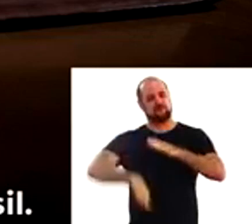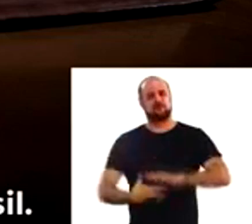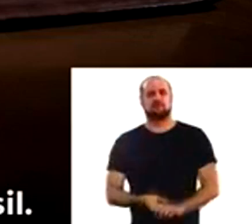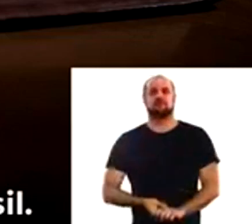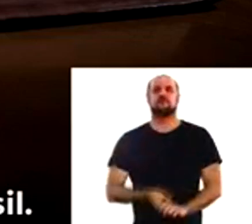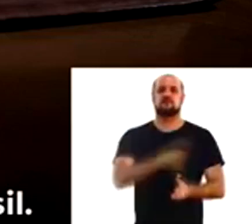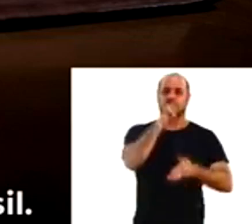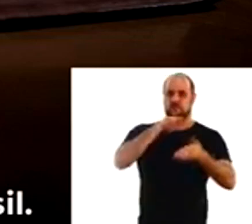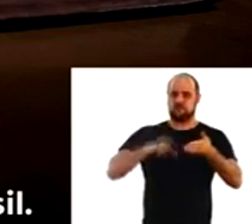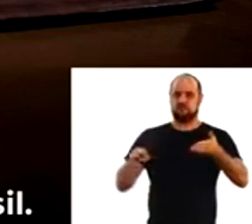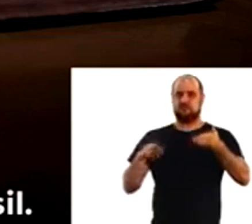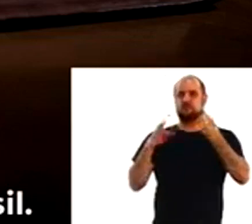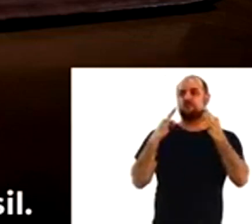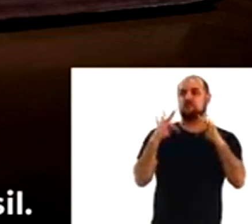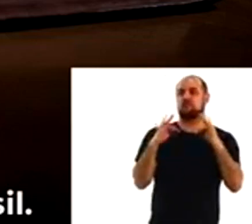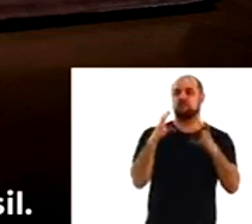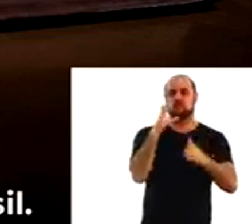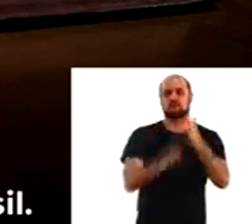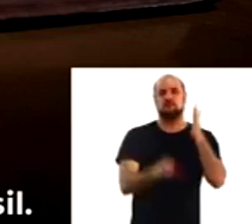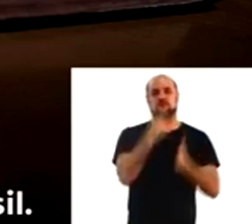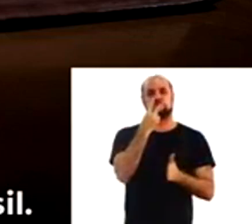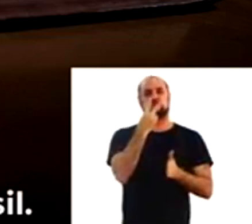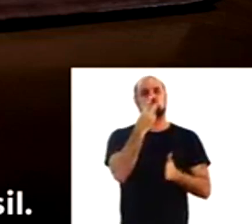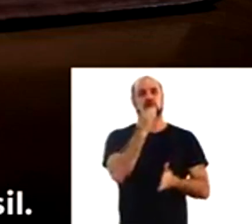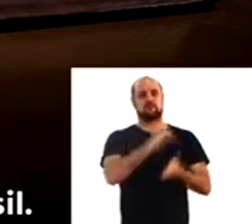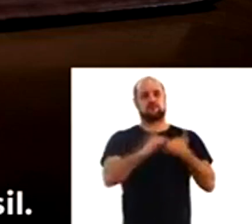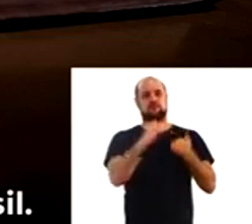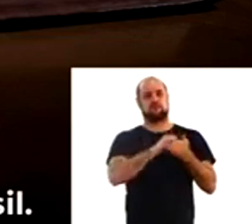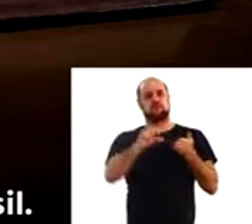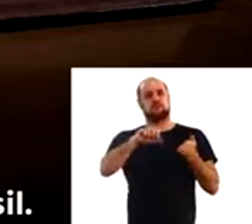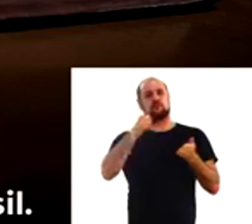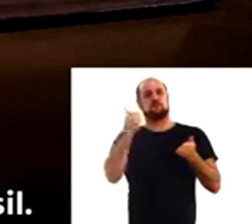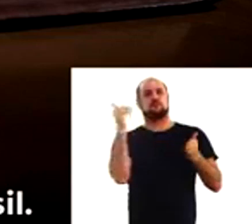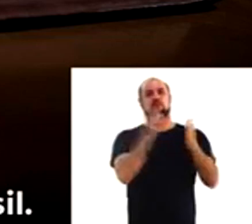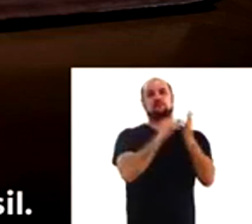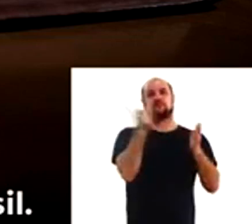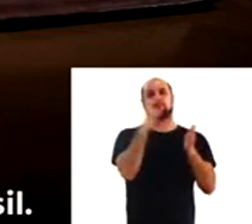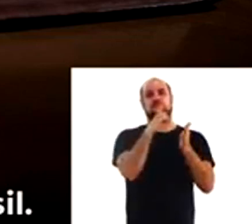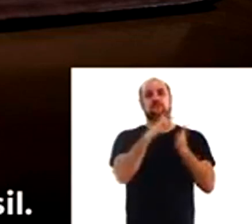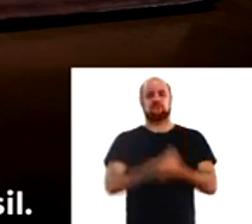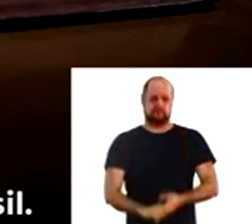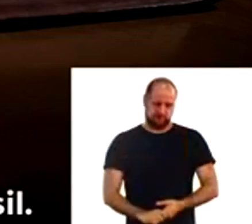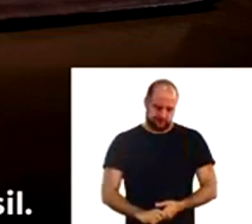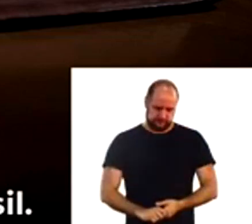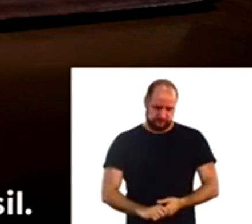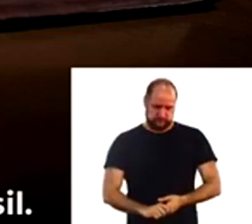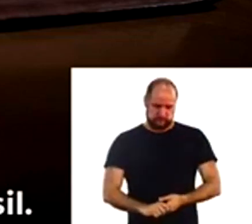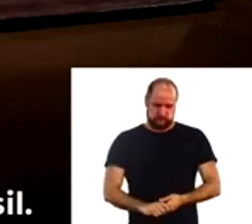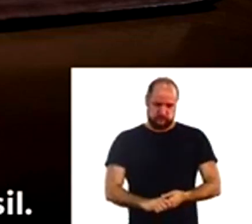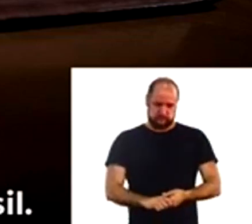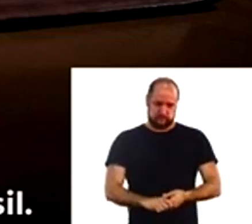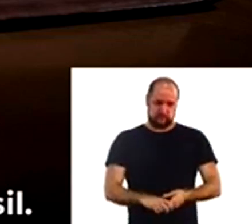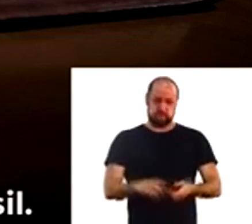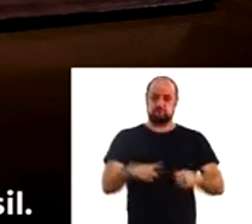então em Tito, capítulo 2, versículos 11 a 15. Porquanto